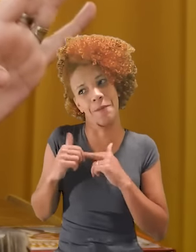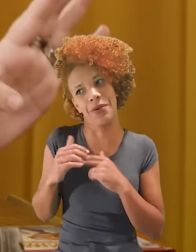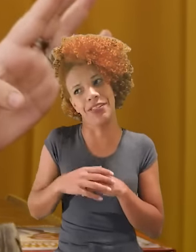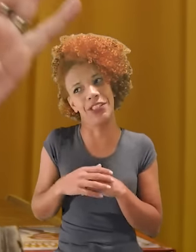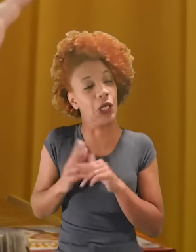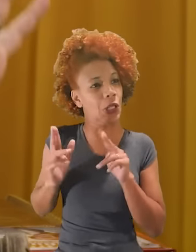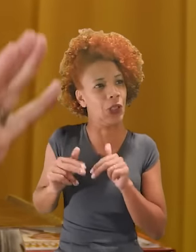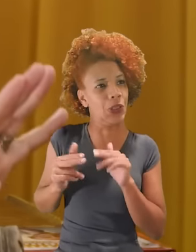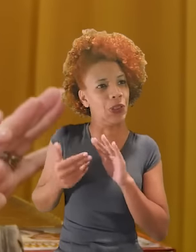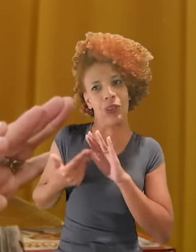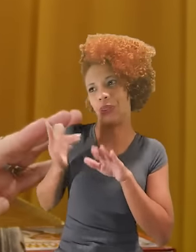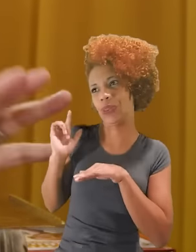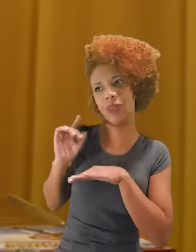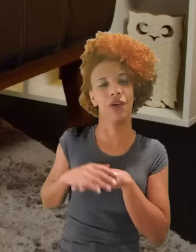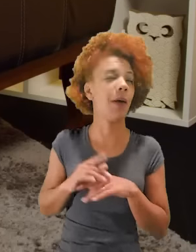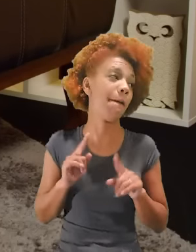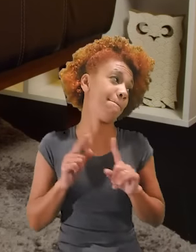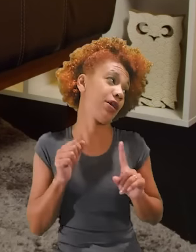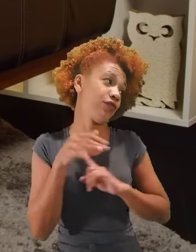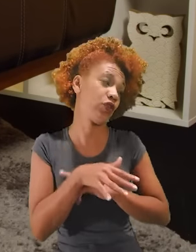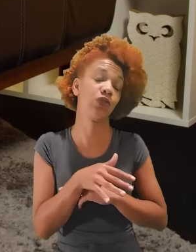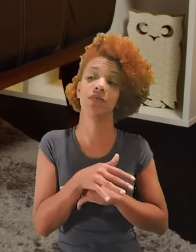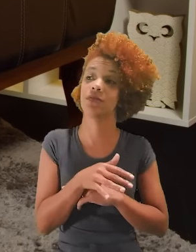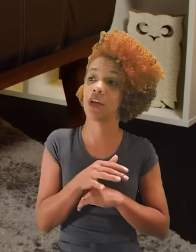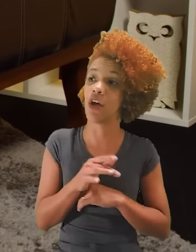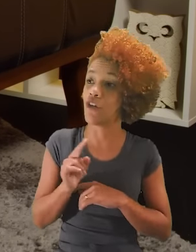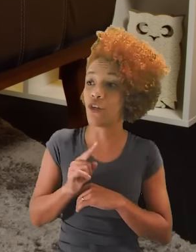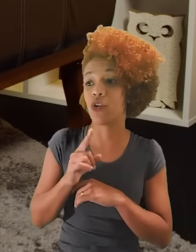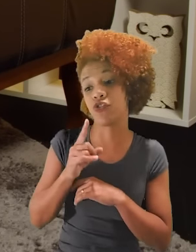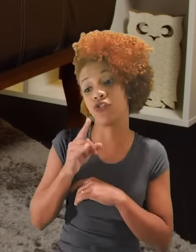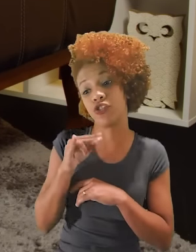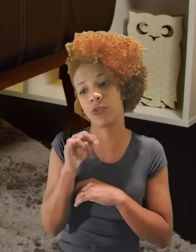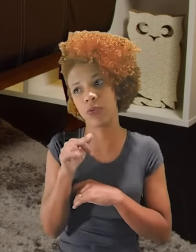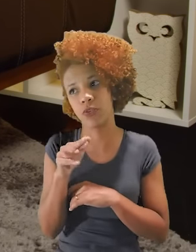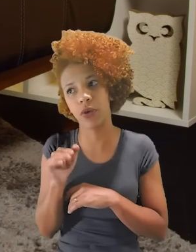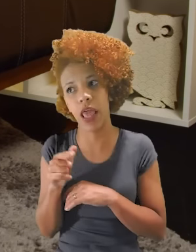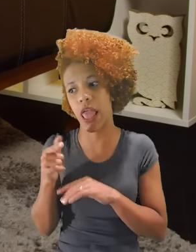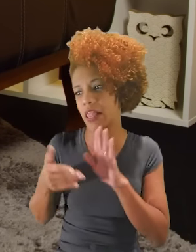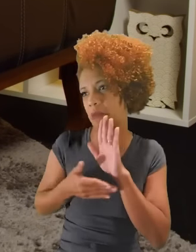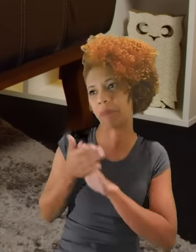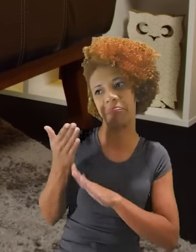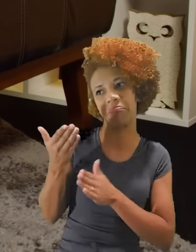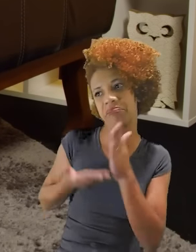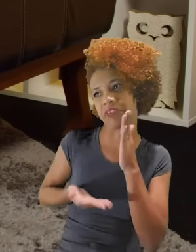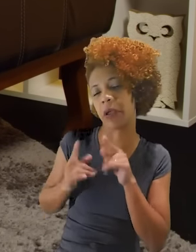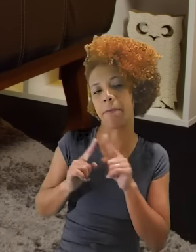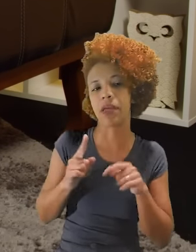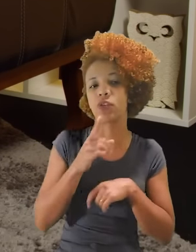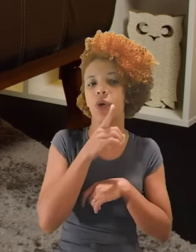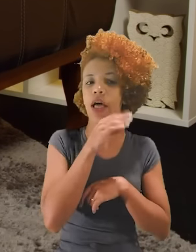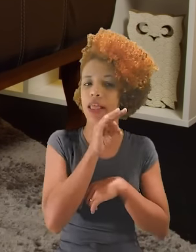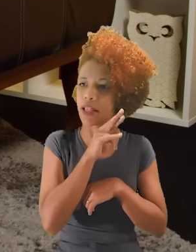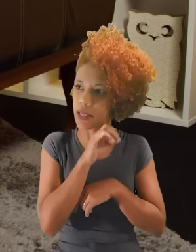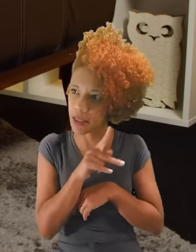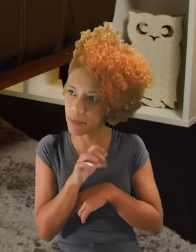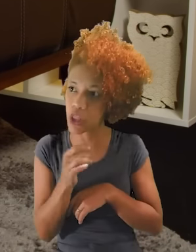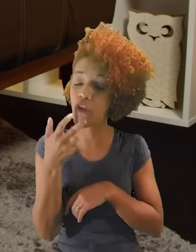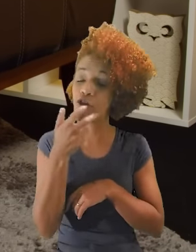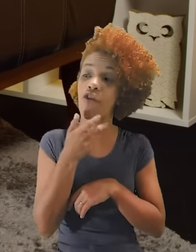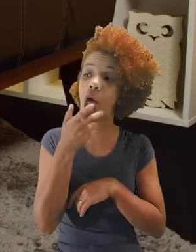foi aquele, os caras nunca mais... Mas foi esse que bombou? Não, foi o do Steamboat Willie. Esse passou batido. Ah. Aí o Steamboat Willie, que é o da voz, que